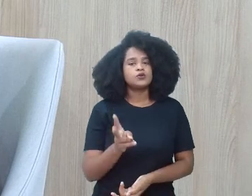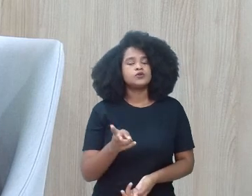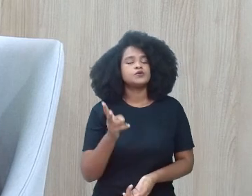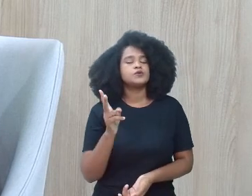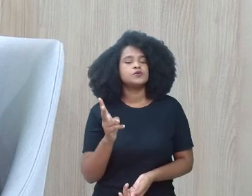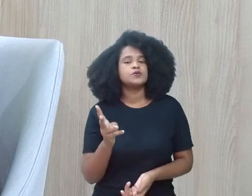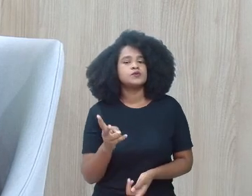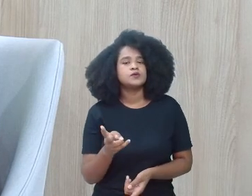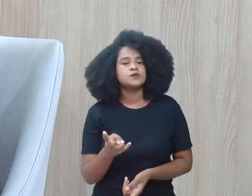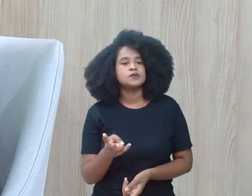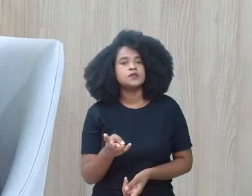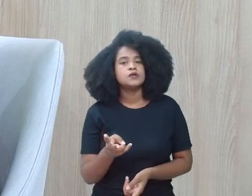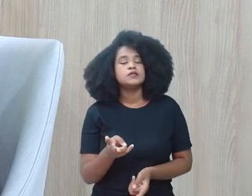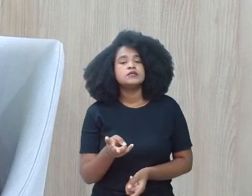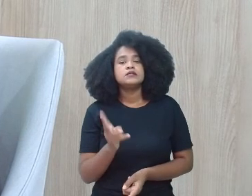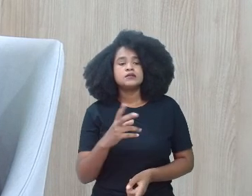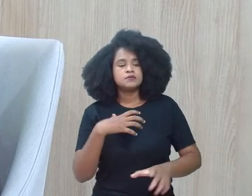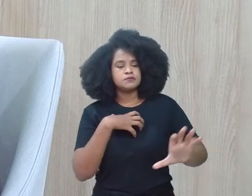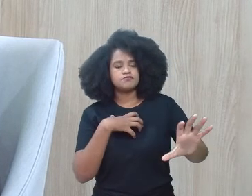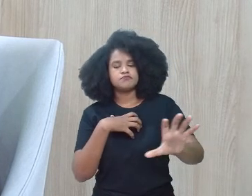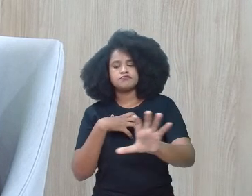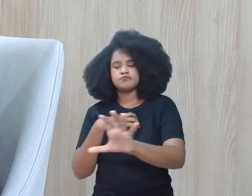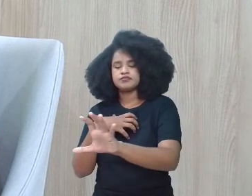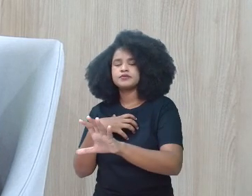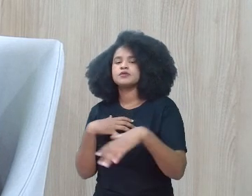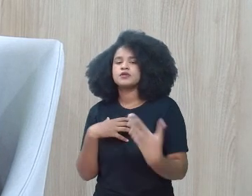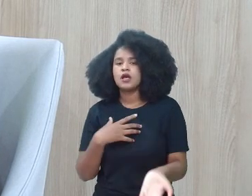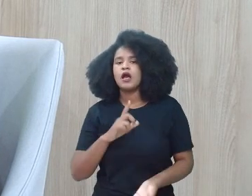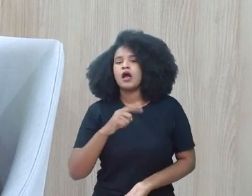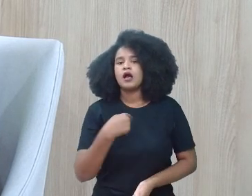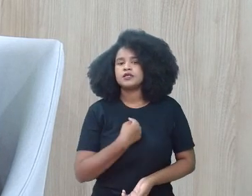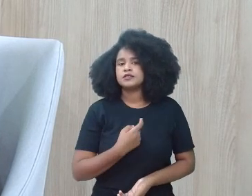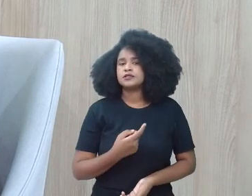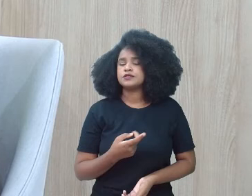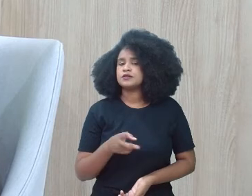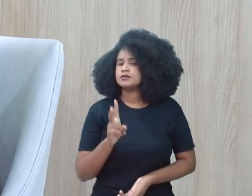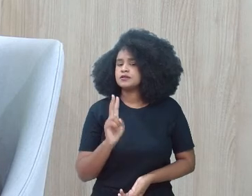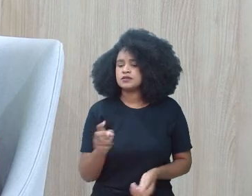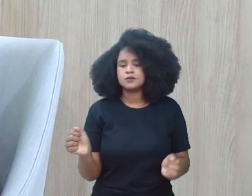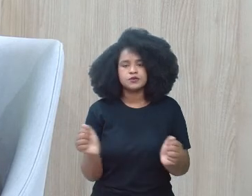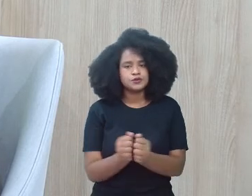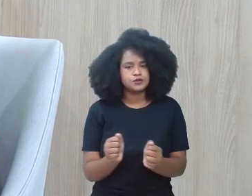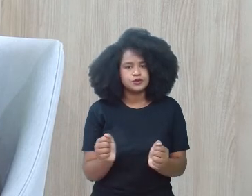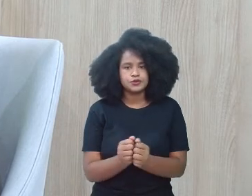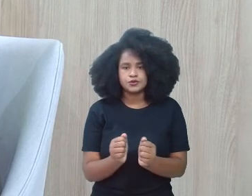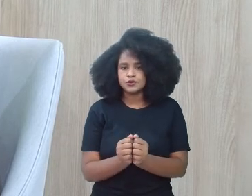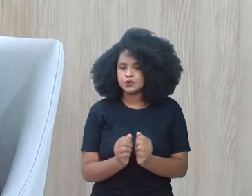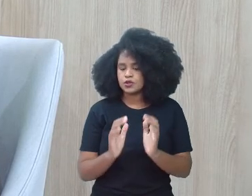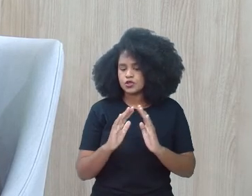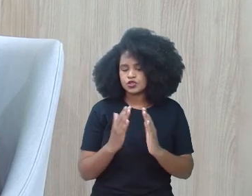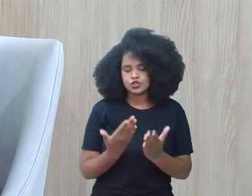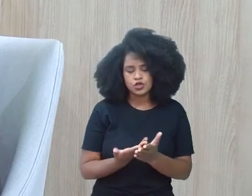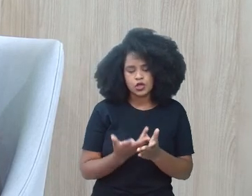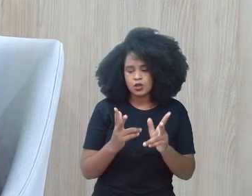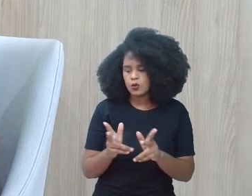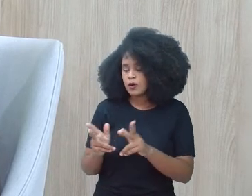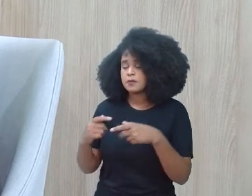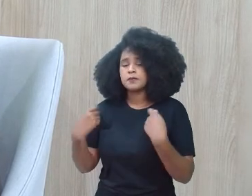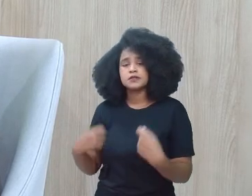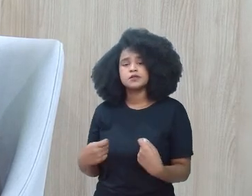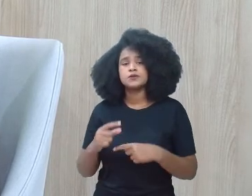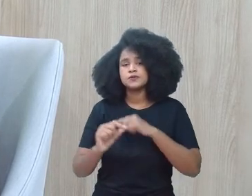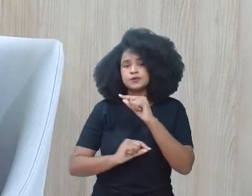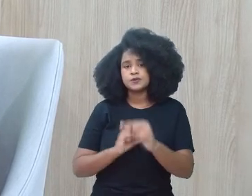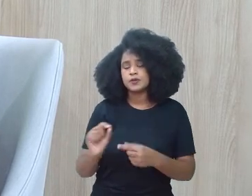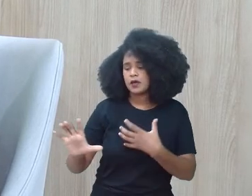Nós estamos no mesmo barco, costumamos dizer, na mesma escola, somos companheiros e